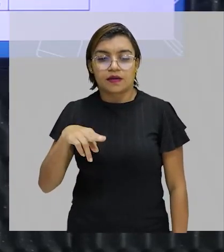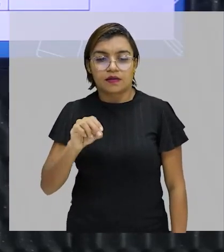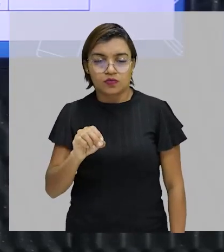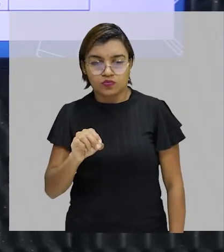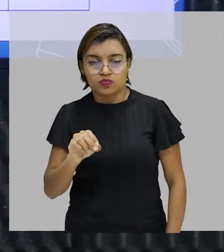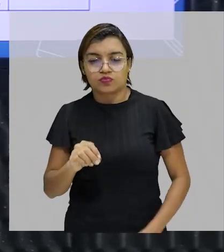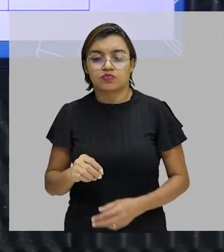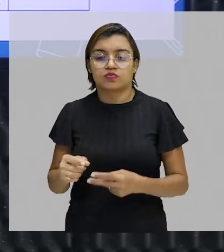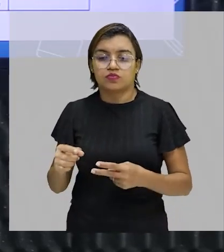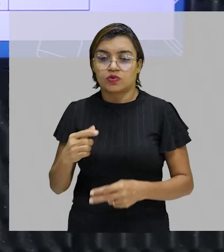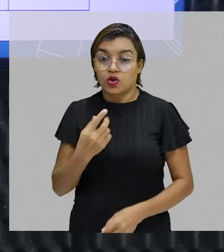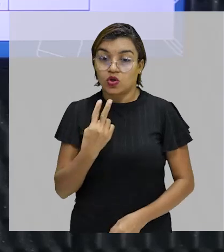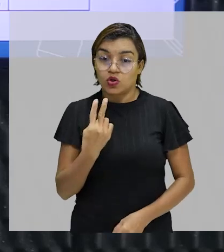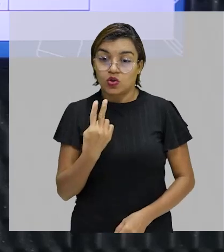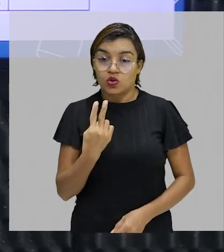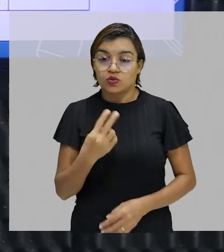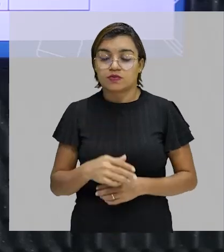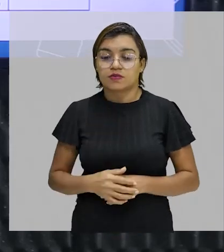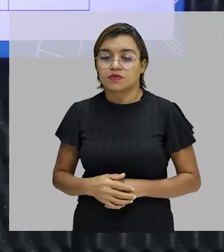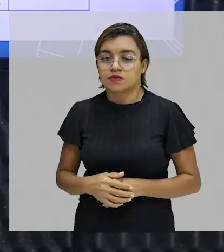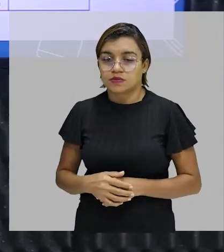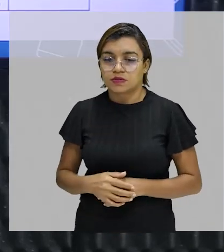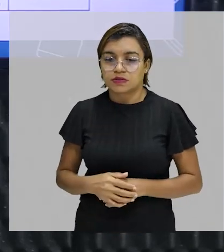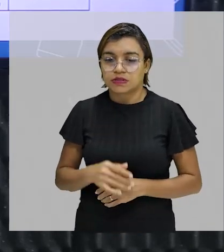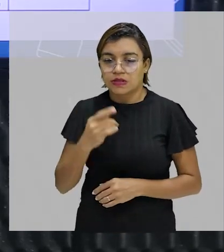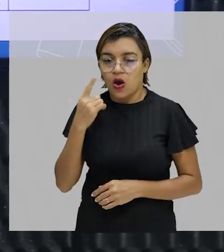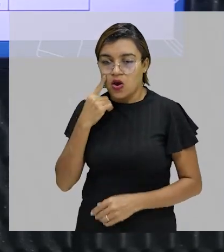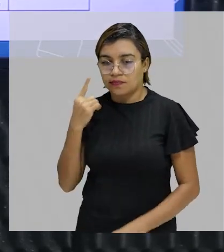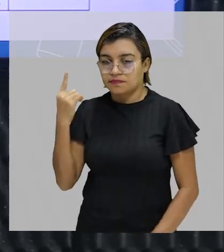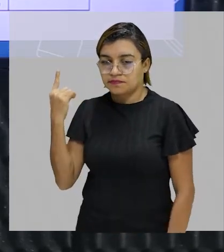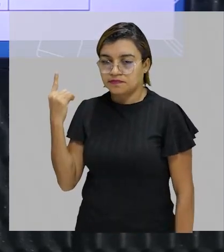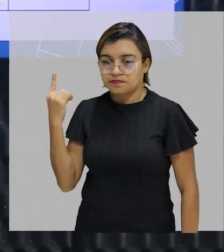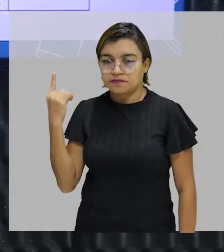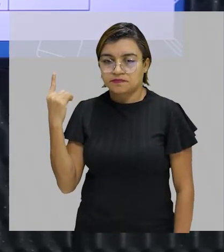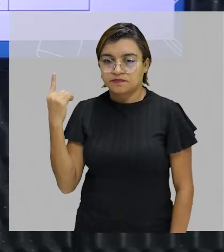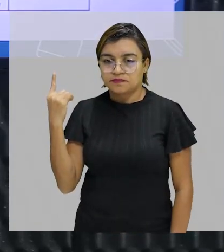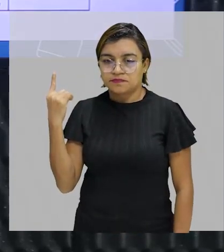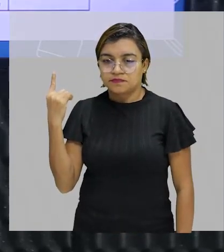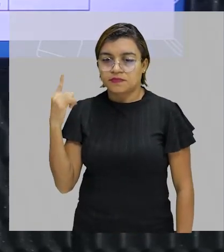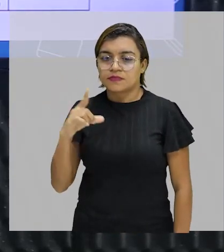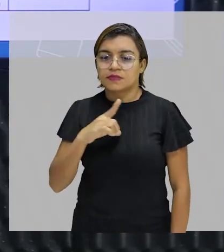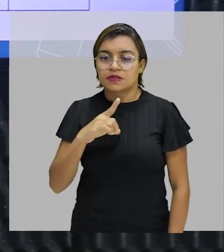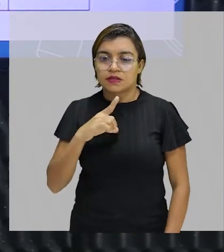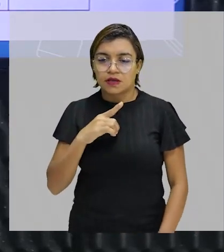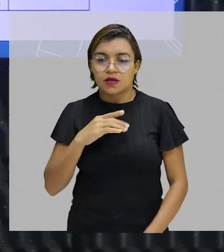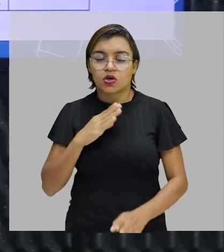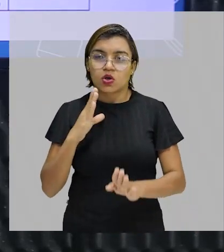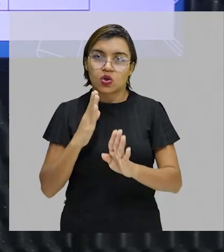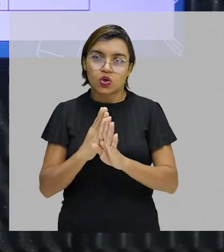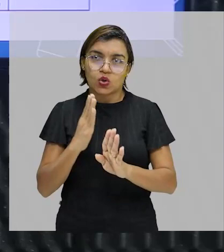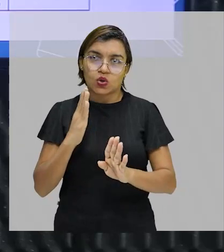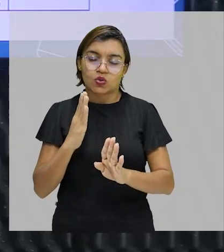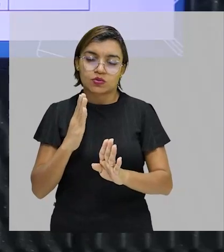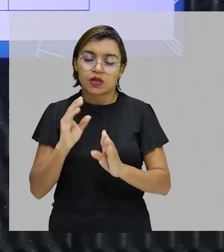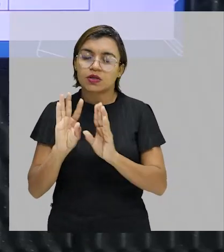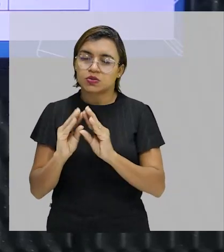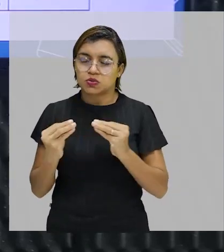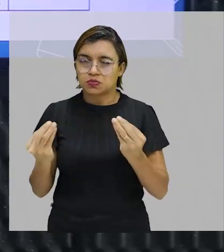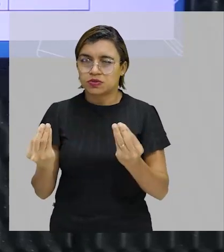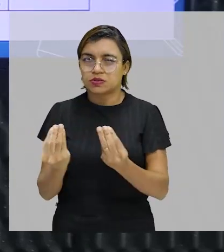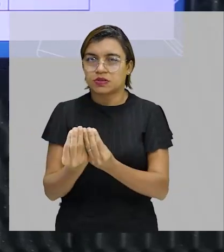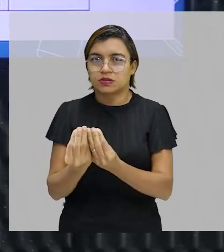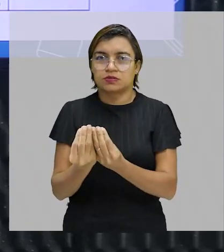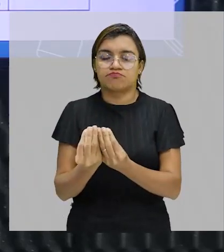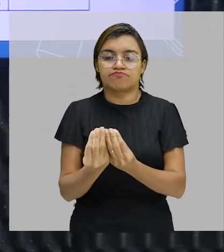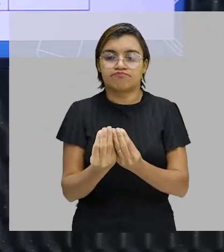et, 2 carbonos. E aí a gente consegue encontrar a determinada substância.